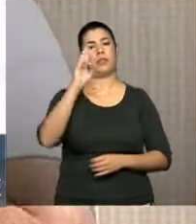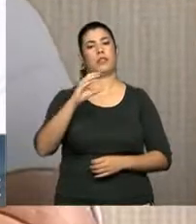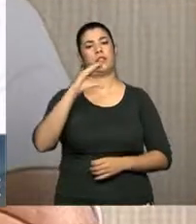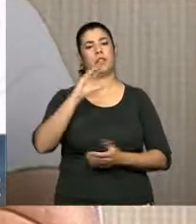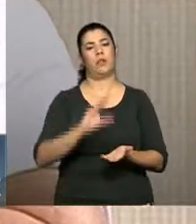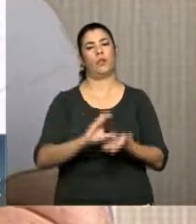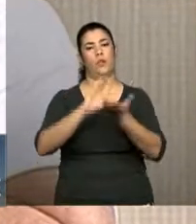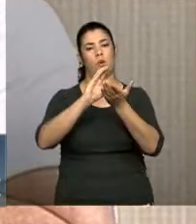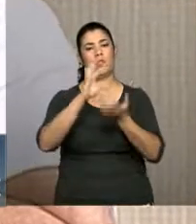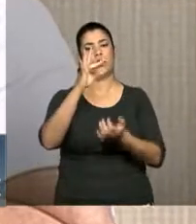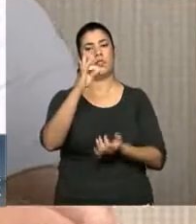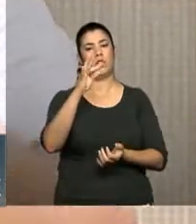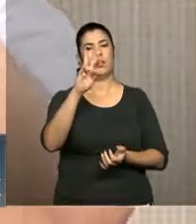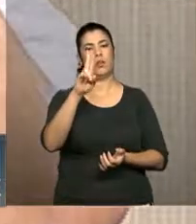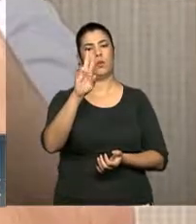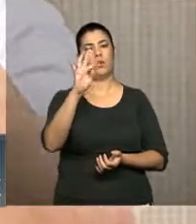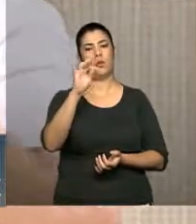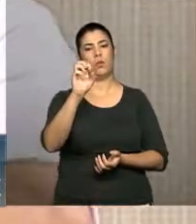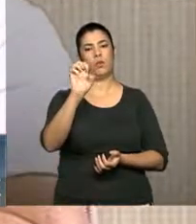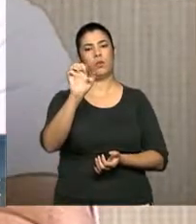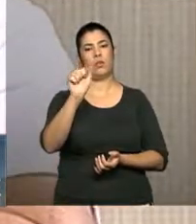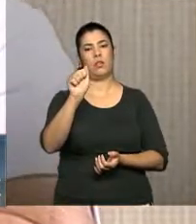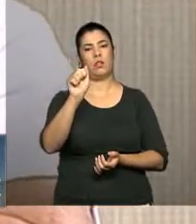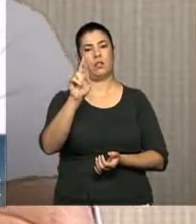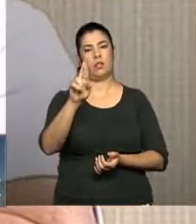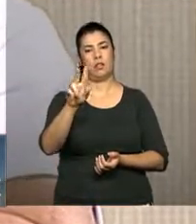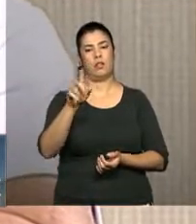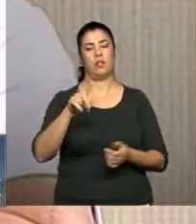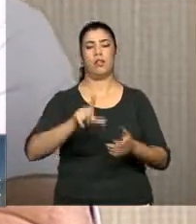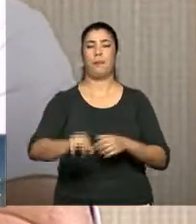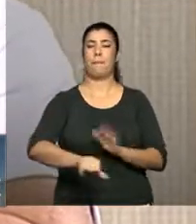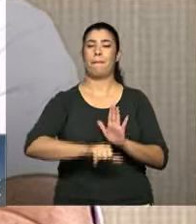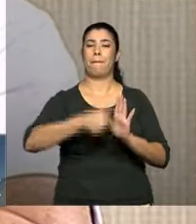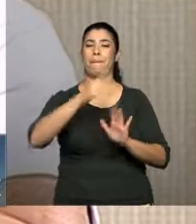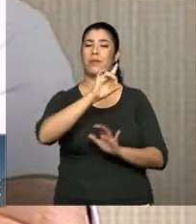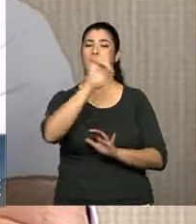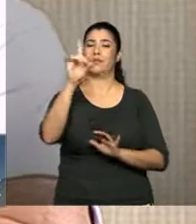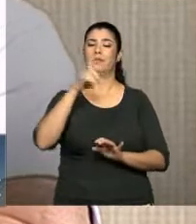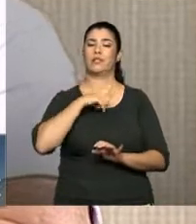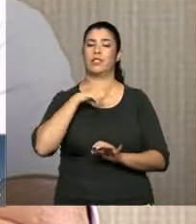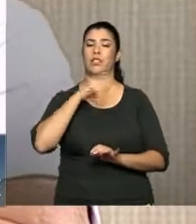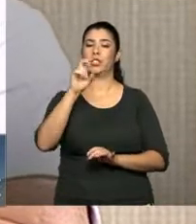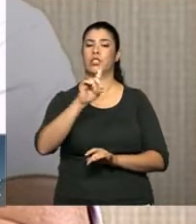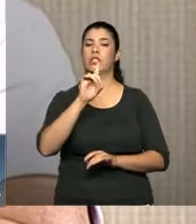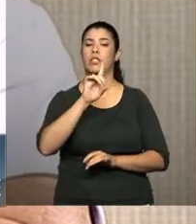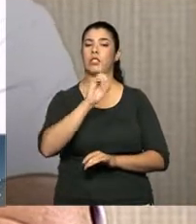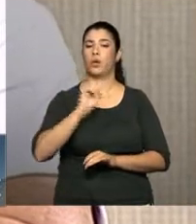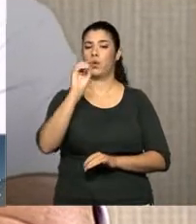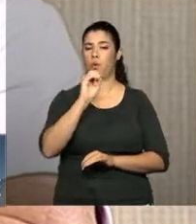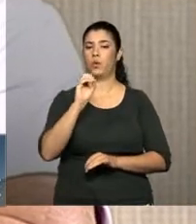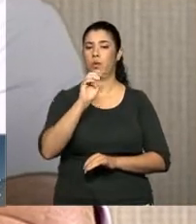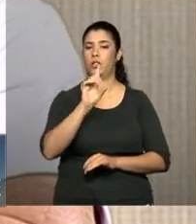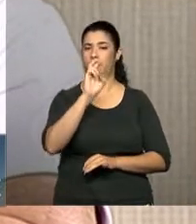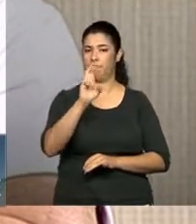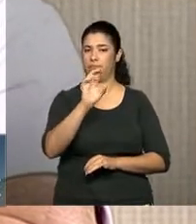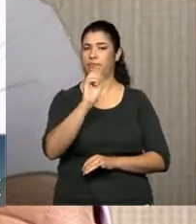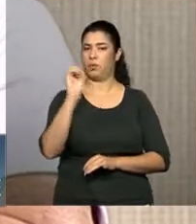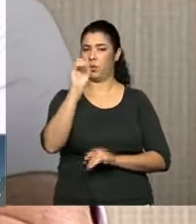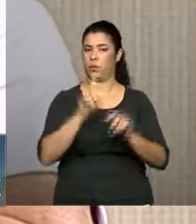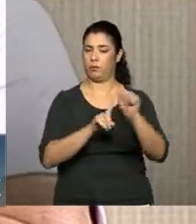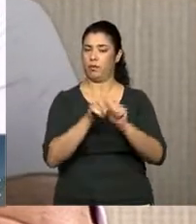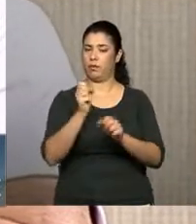serão escolhidos unificadamente pela primeira vez no brasil é no dia 5 de outubro deste ano é a